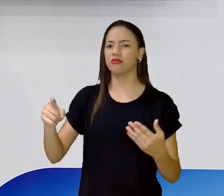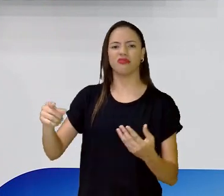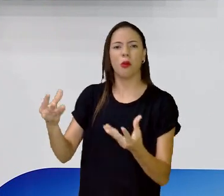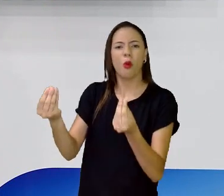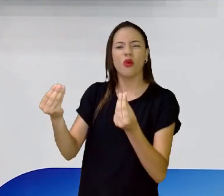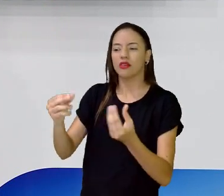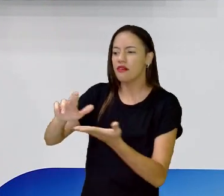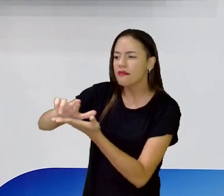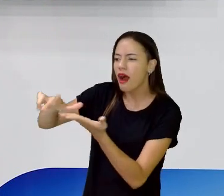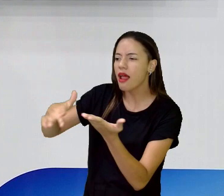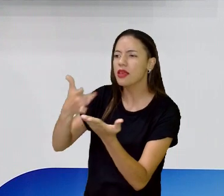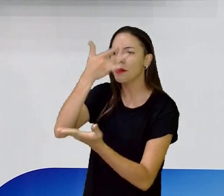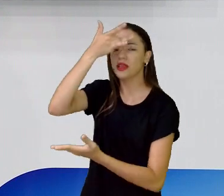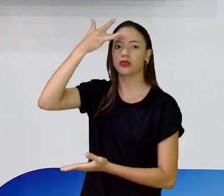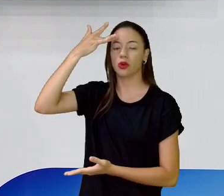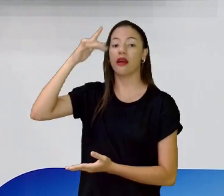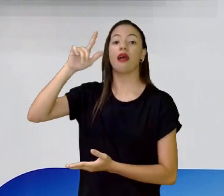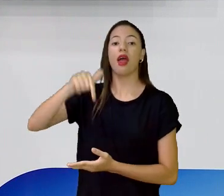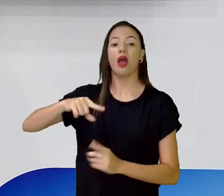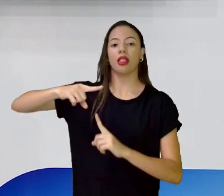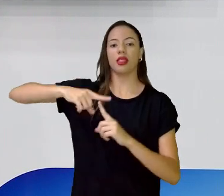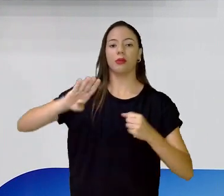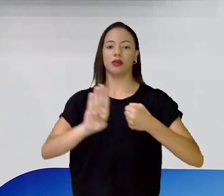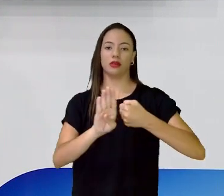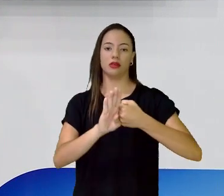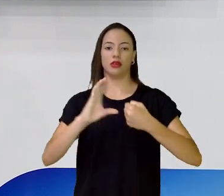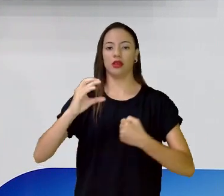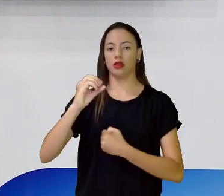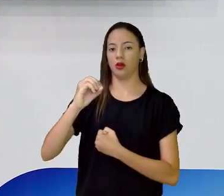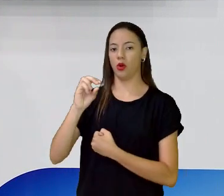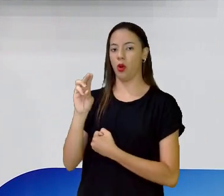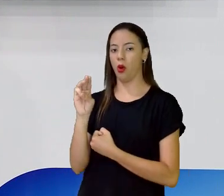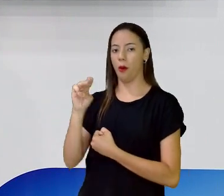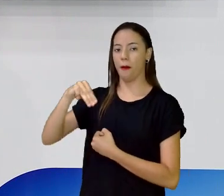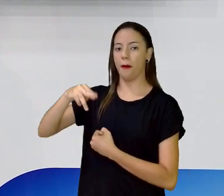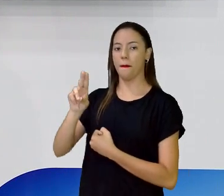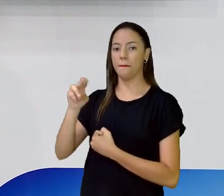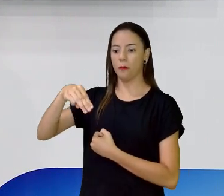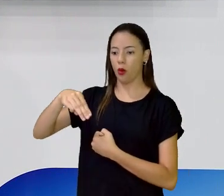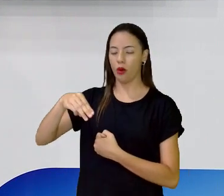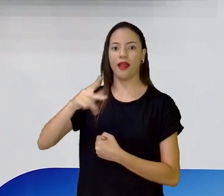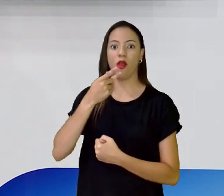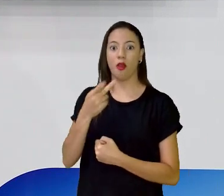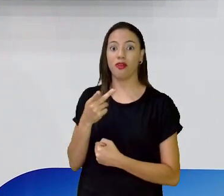é substantivo comum. Você não está especificando a pessoa. Você não está